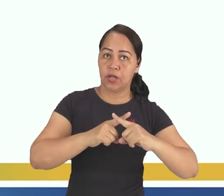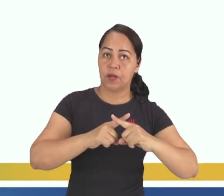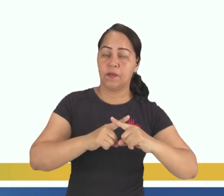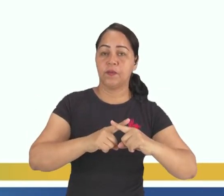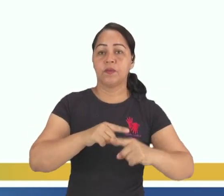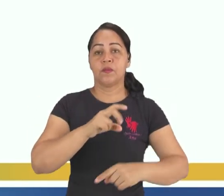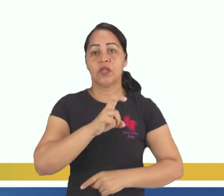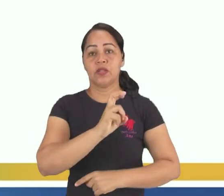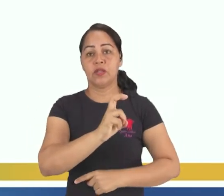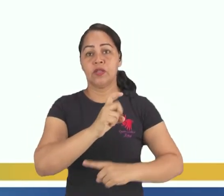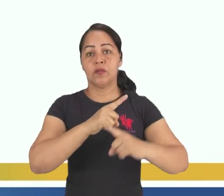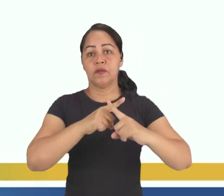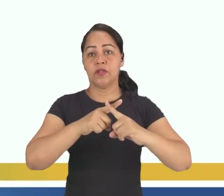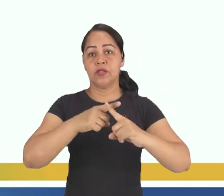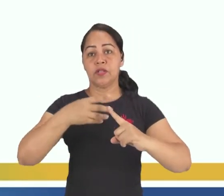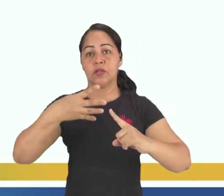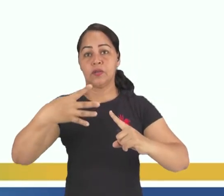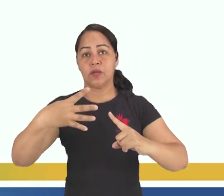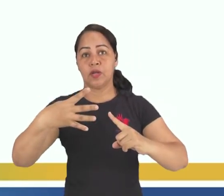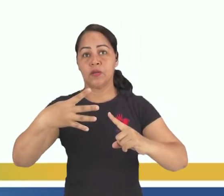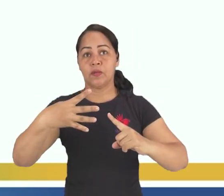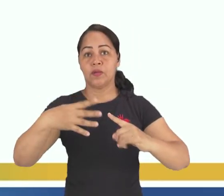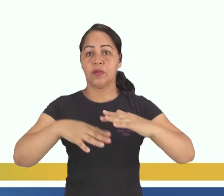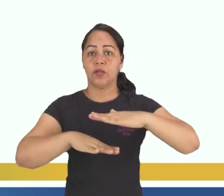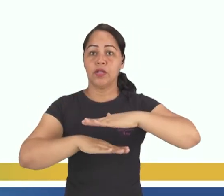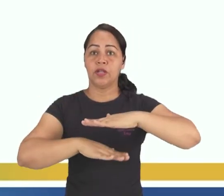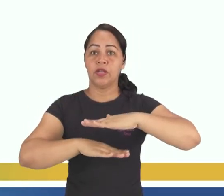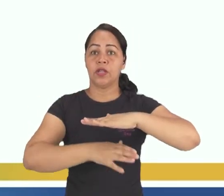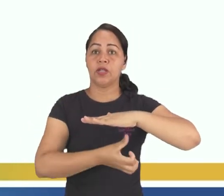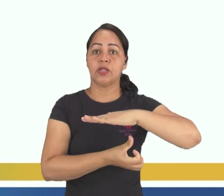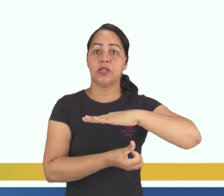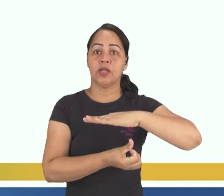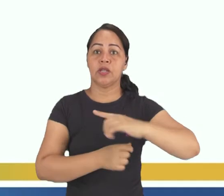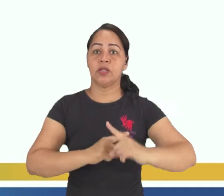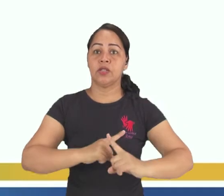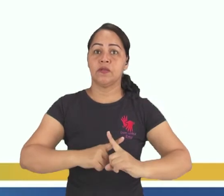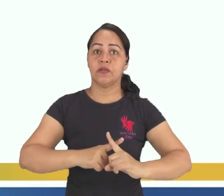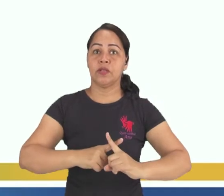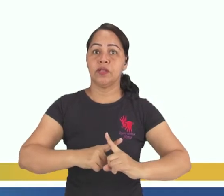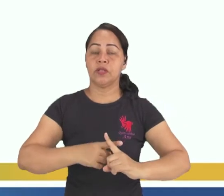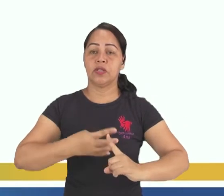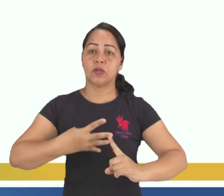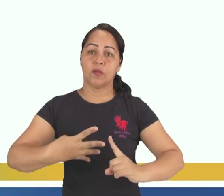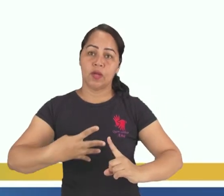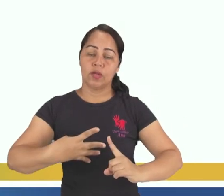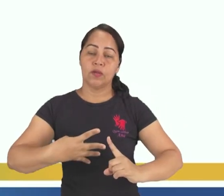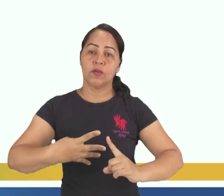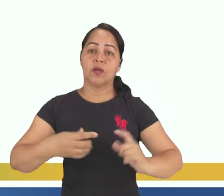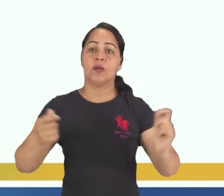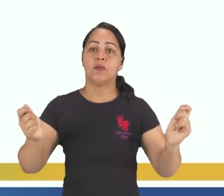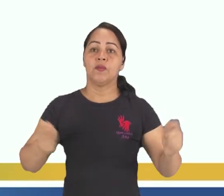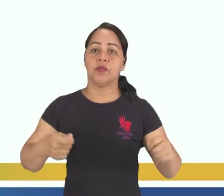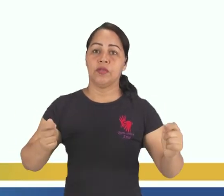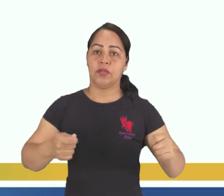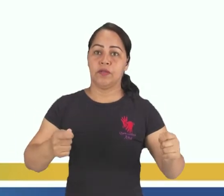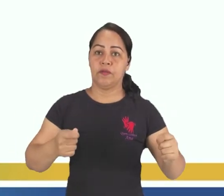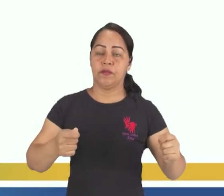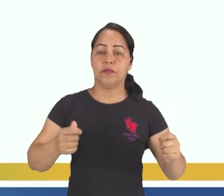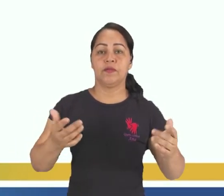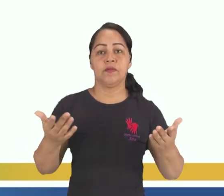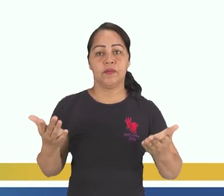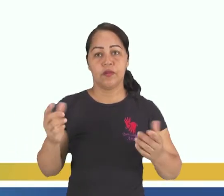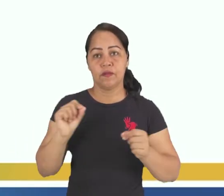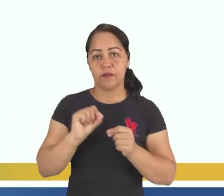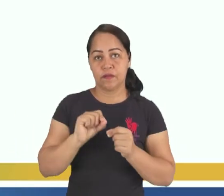4 em cima e multiplico por 4 embaixo. Professor, por quê? Porque eu vou obter uma fração equivalente a 5/6 que tenha